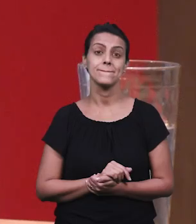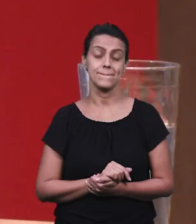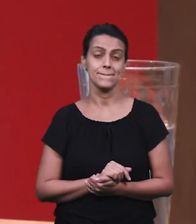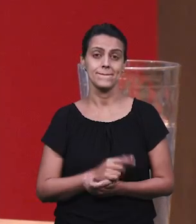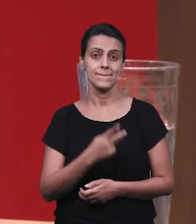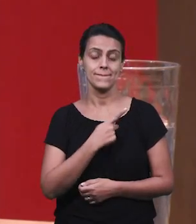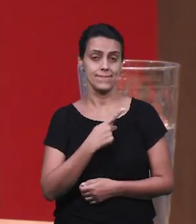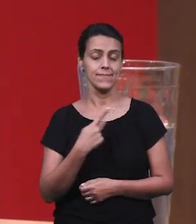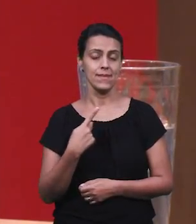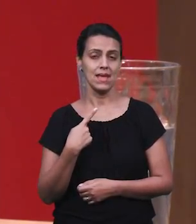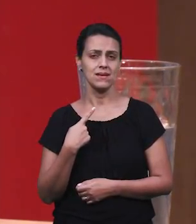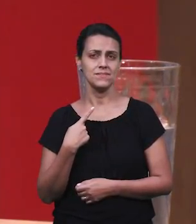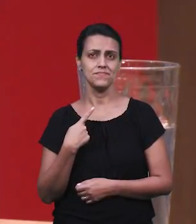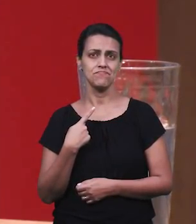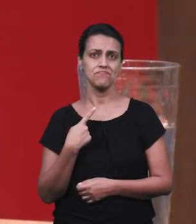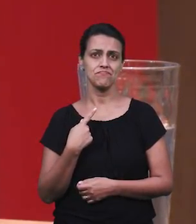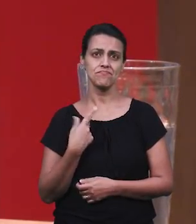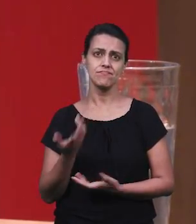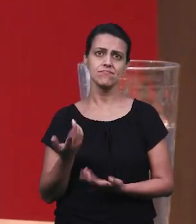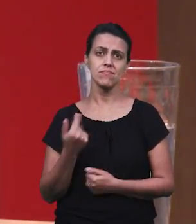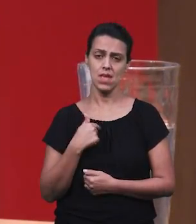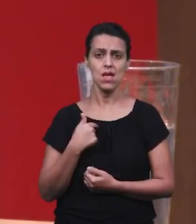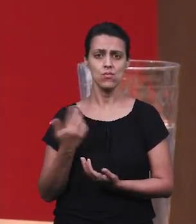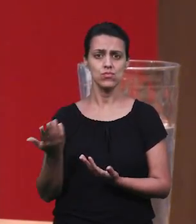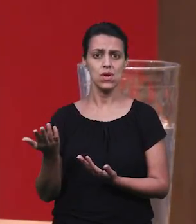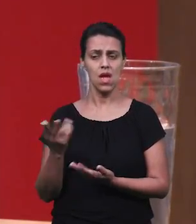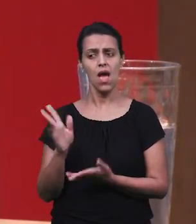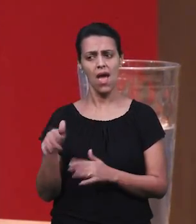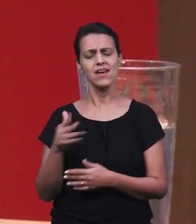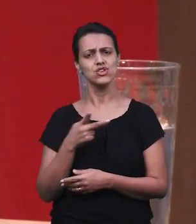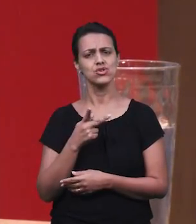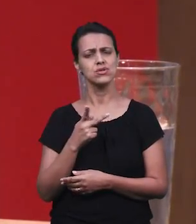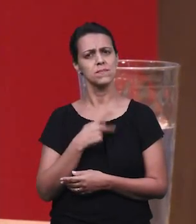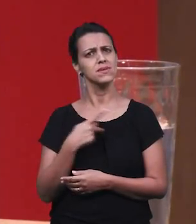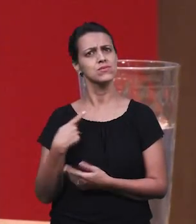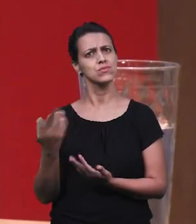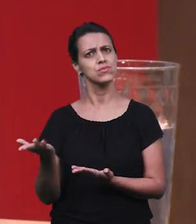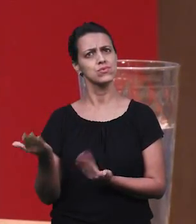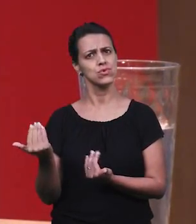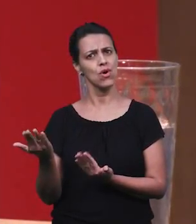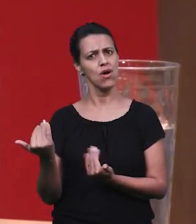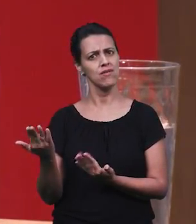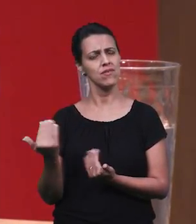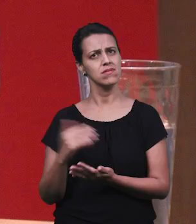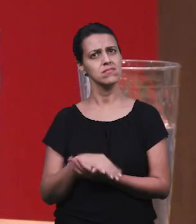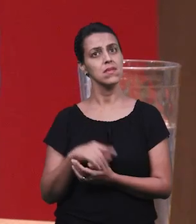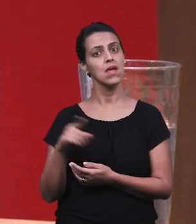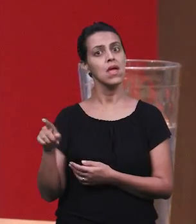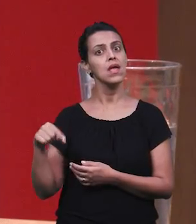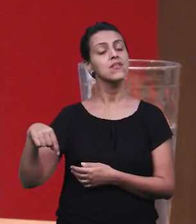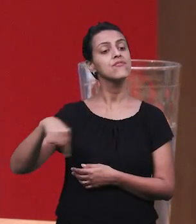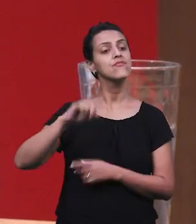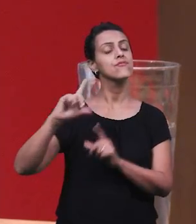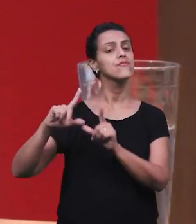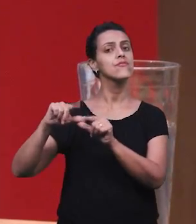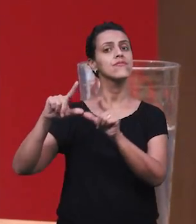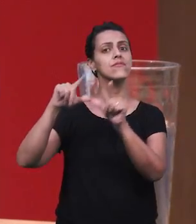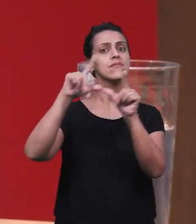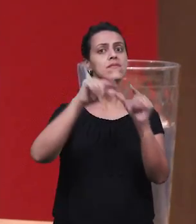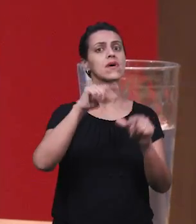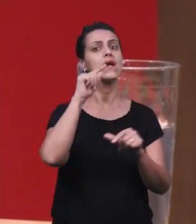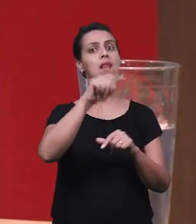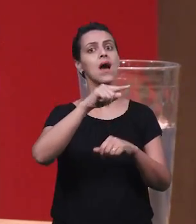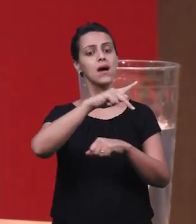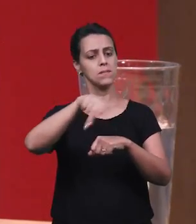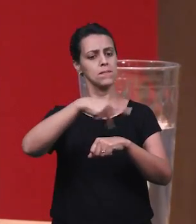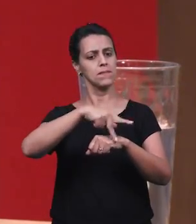um pastor, era um pastor jovem ainda na época, ele era do Itamaraty, então ele foi para Portugal